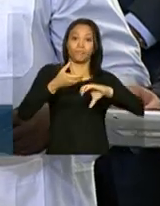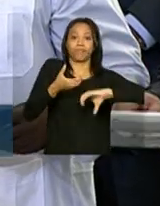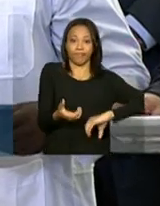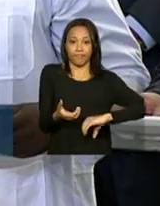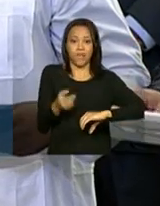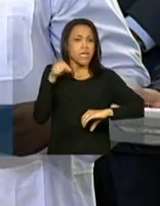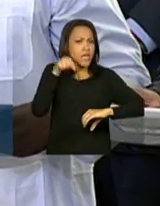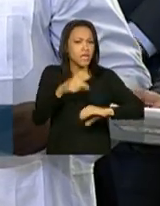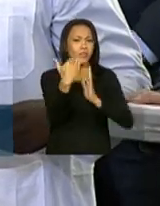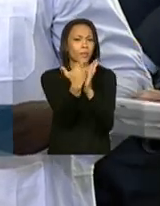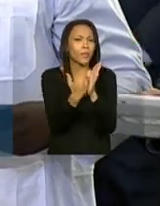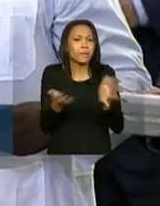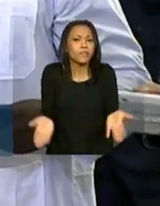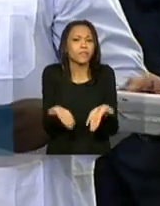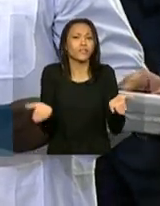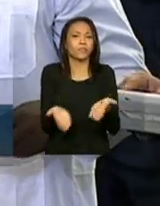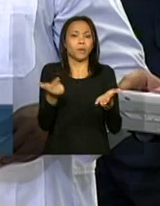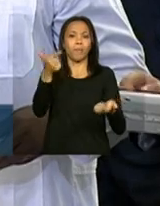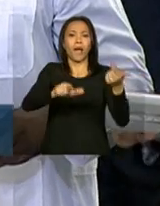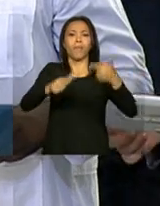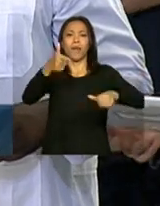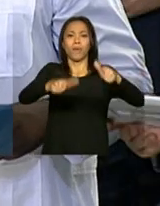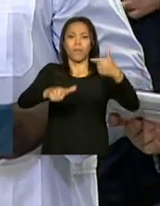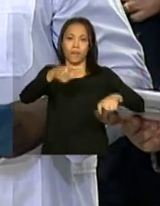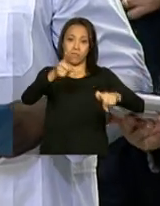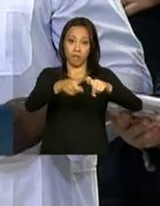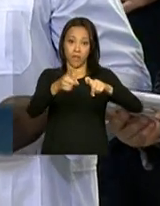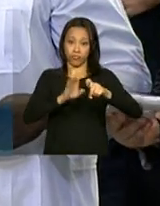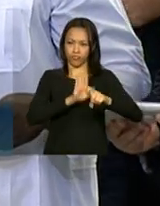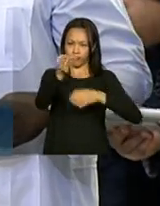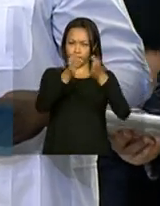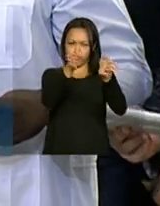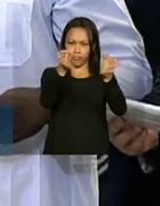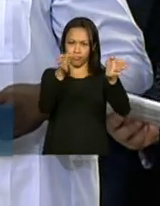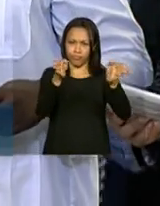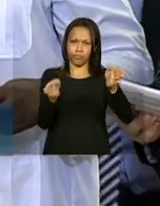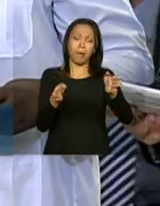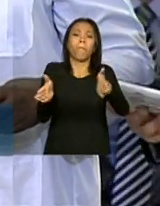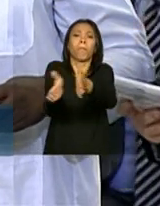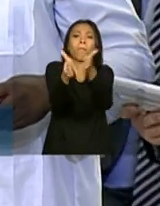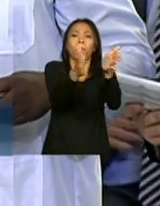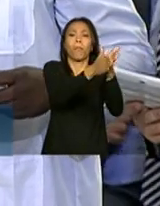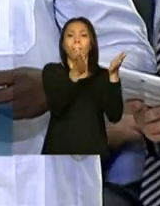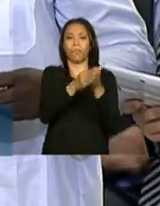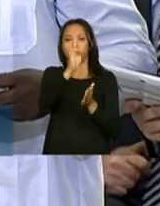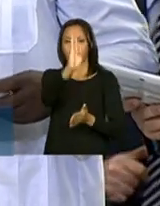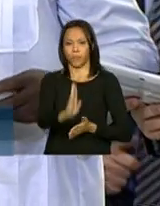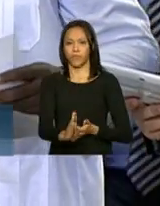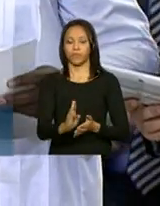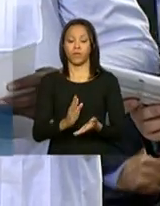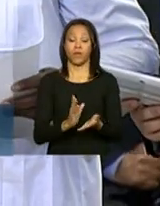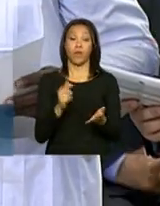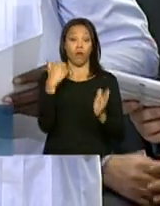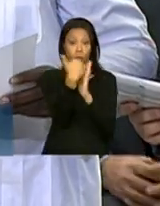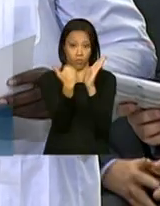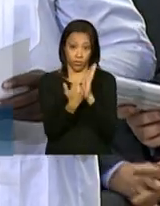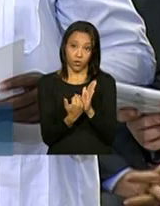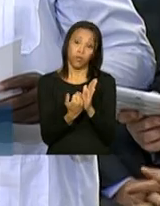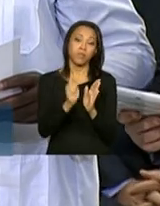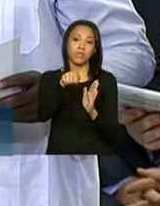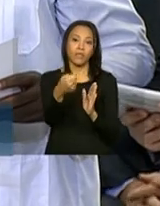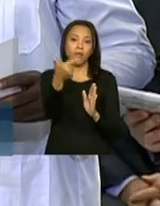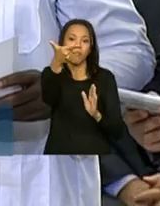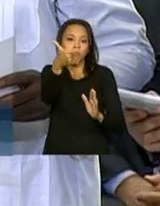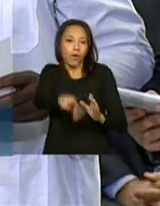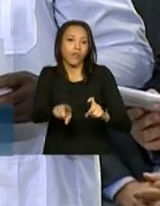programa estimula a atuação de médicos nas regiões carentes do país. O Mais Médicos foi lançado